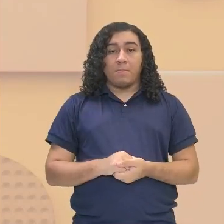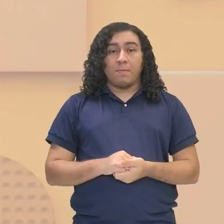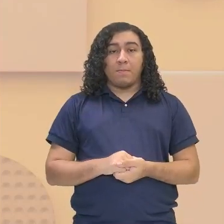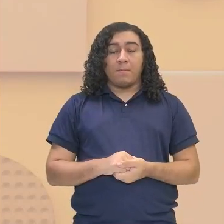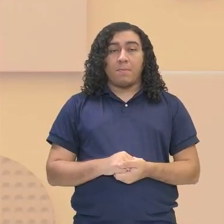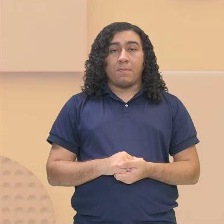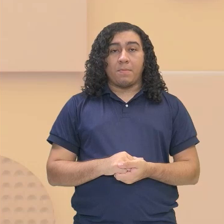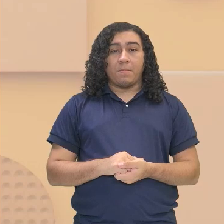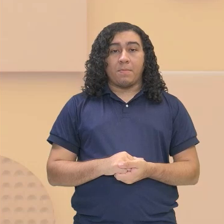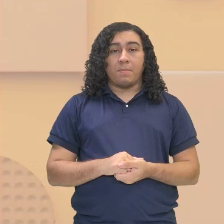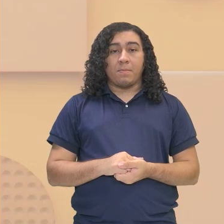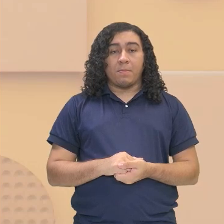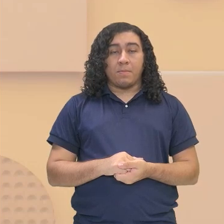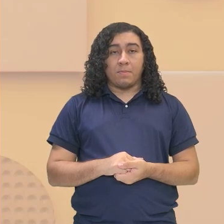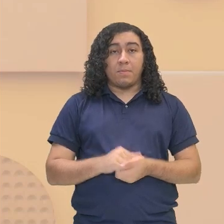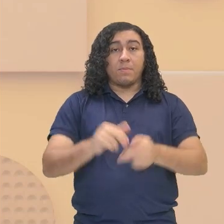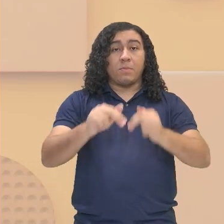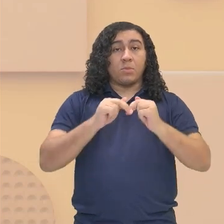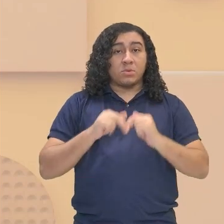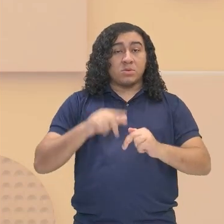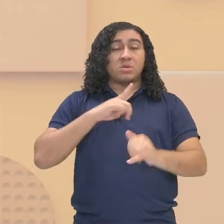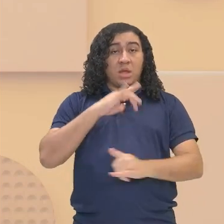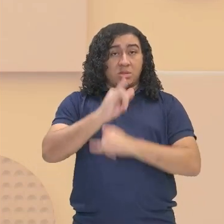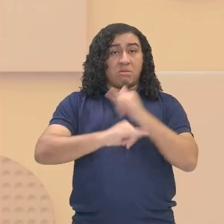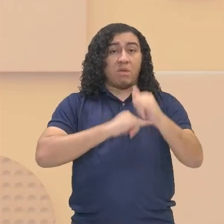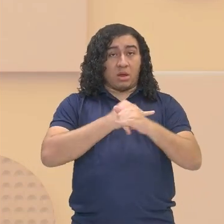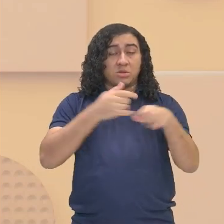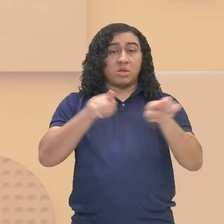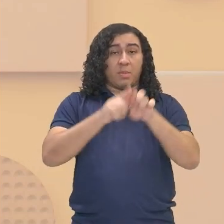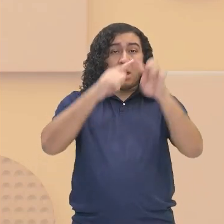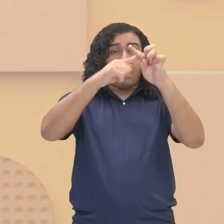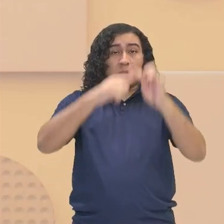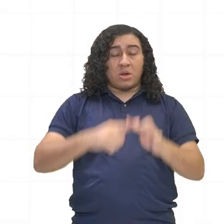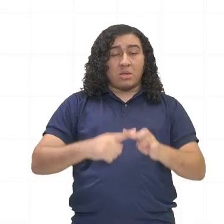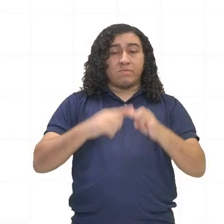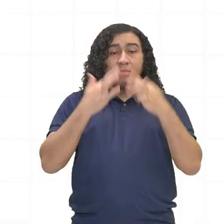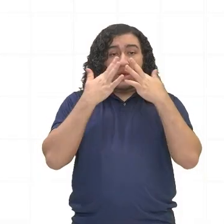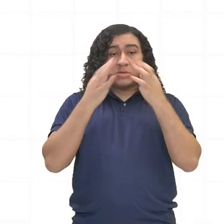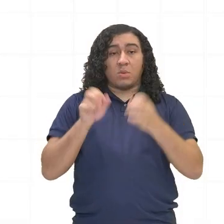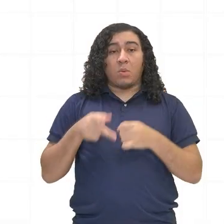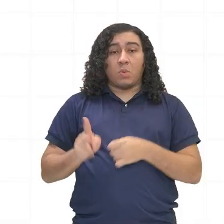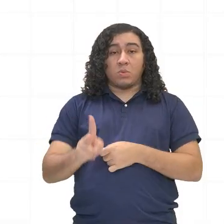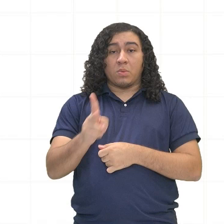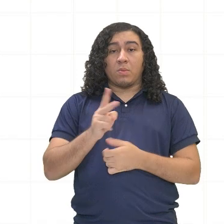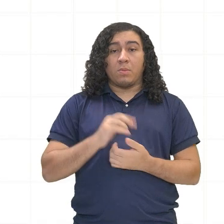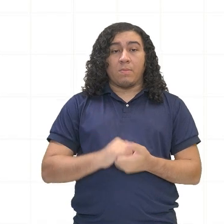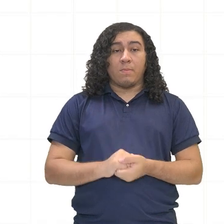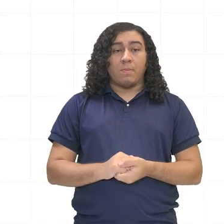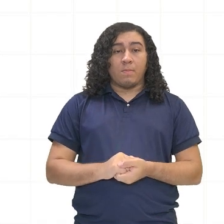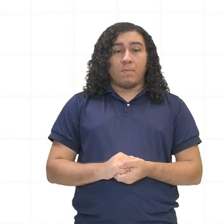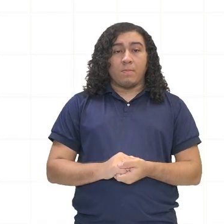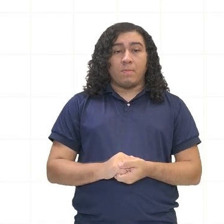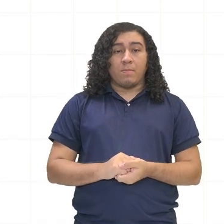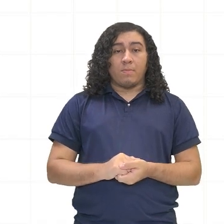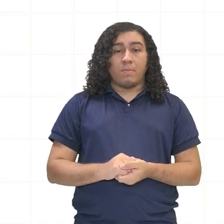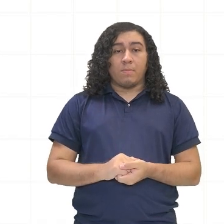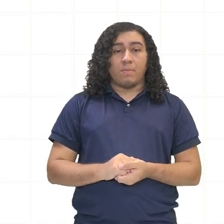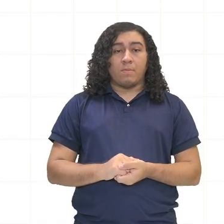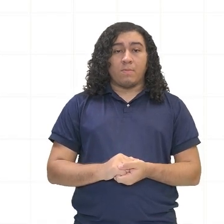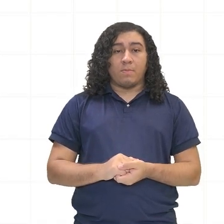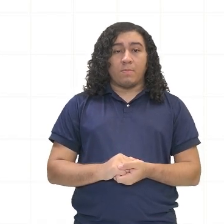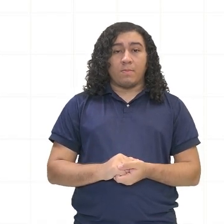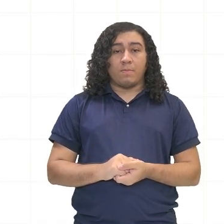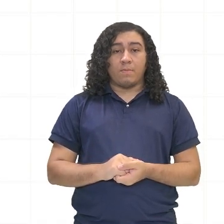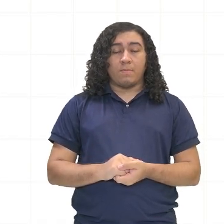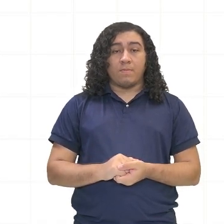são criados online, inclusive campeonatos. Quer ver? Vamos aí prosseguindo. Olha só, nós temos, então, tem campeonato, inclusive, né,